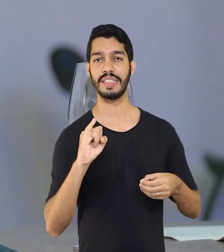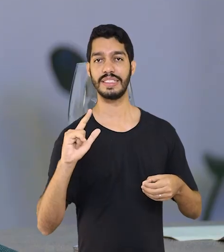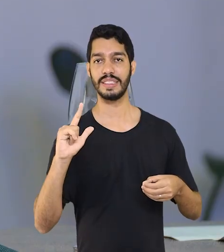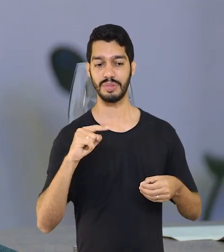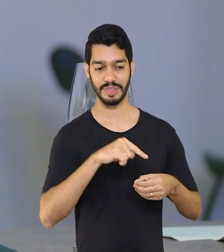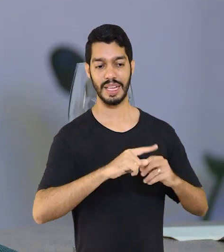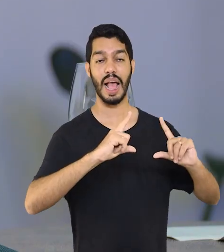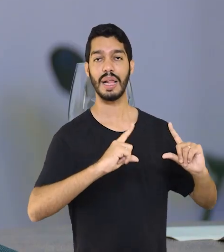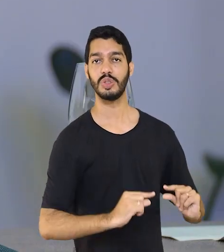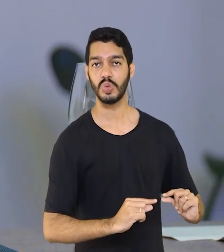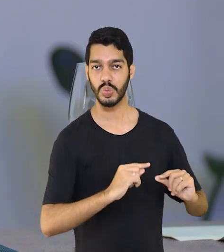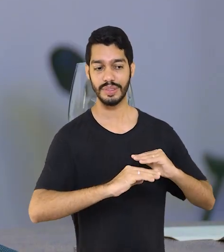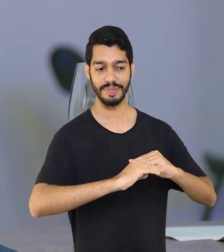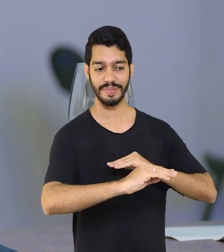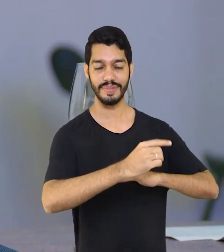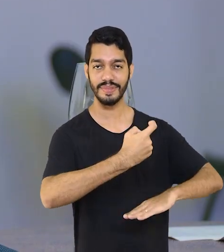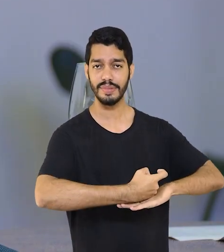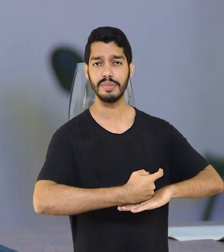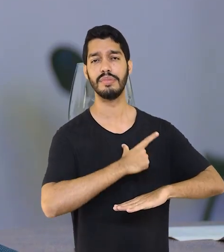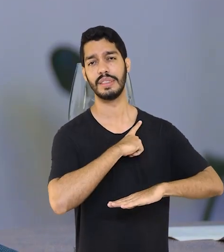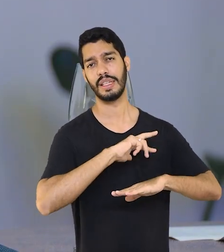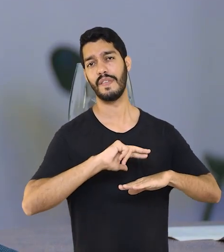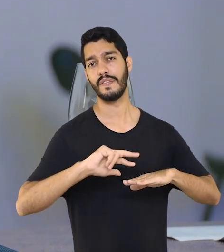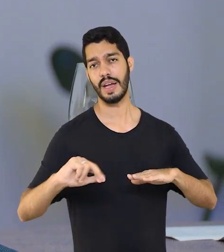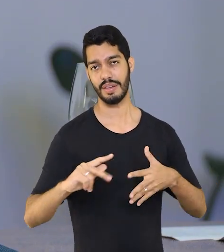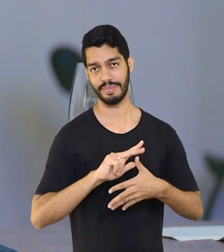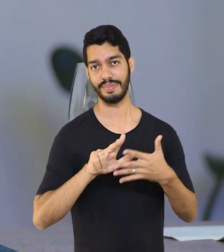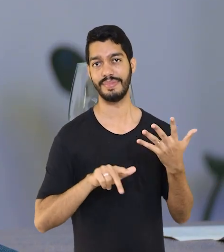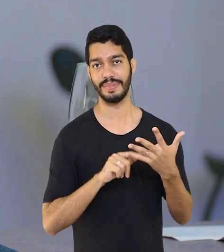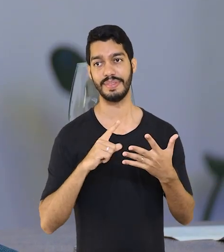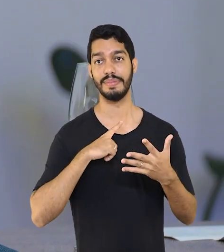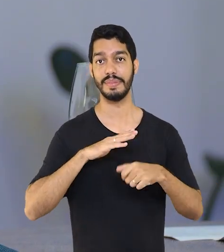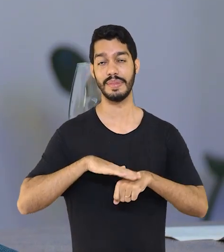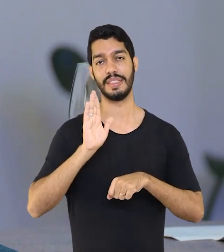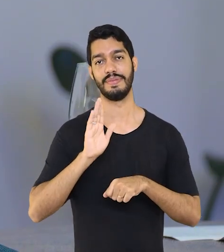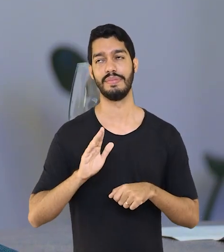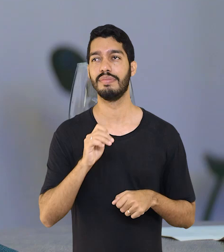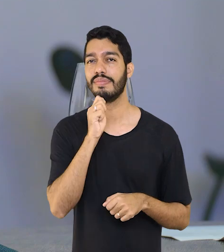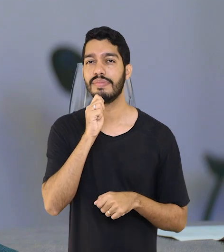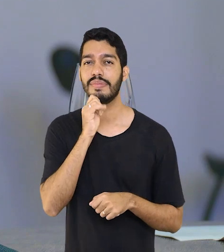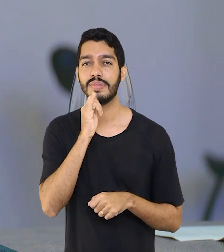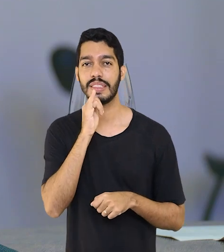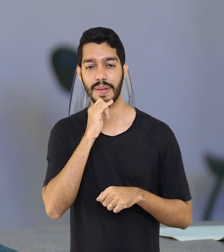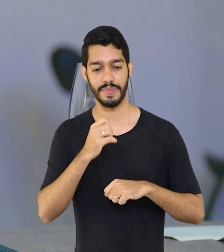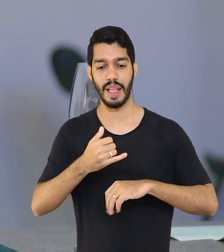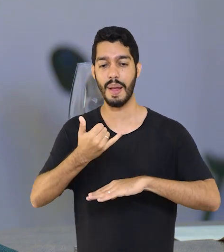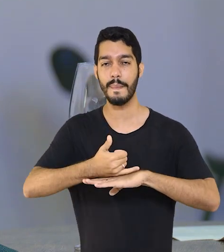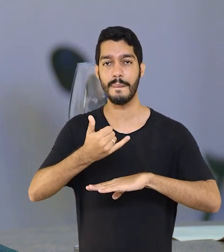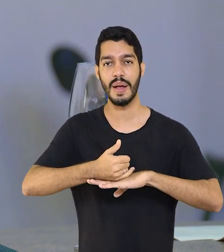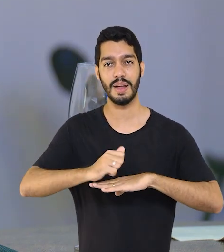asfalto. Então, você tem uma série de possibilidades. O mais típico e conhecido é o alumínio,